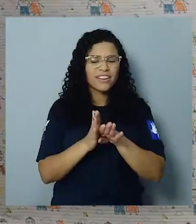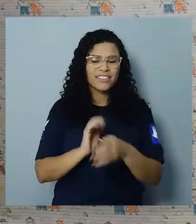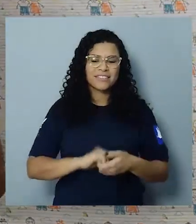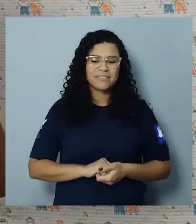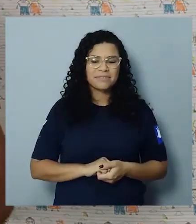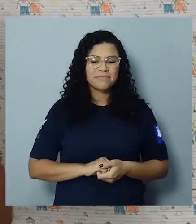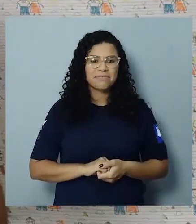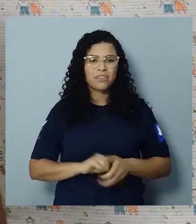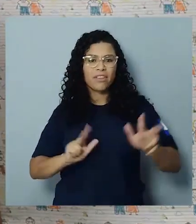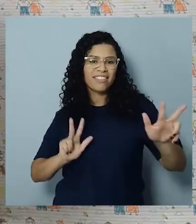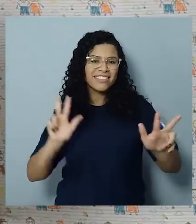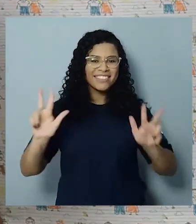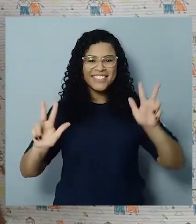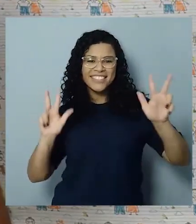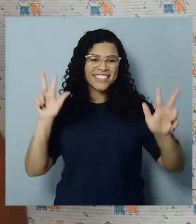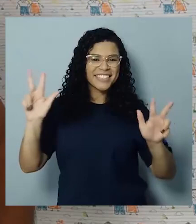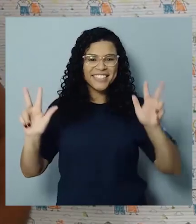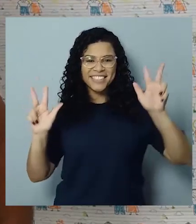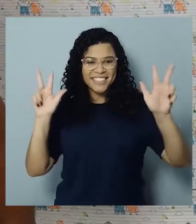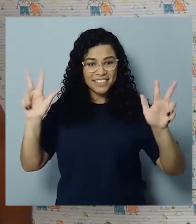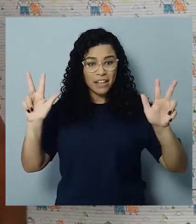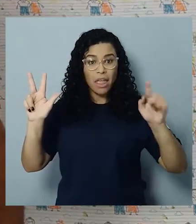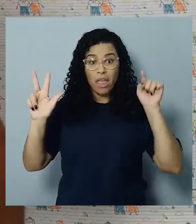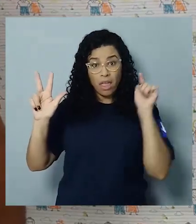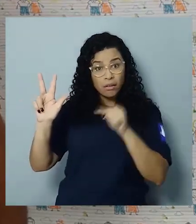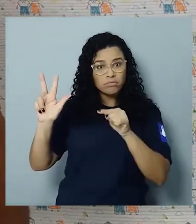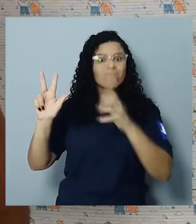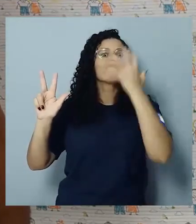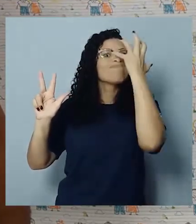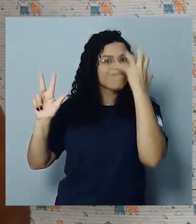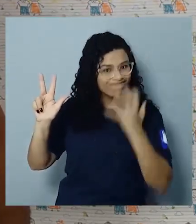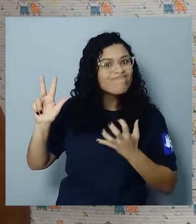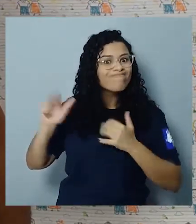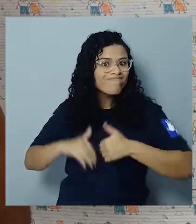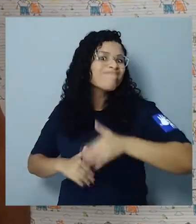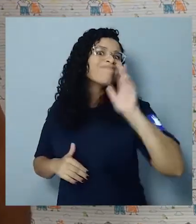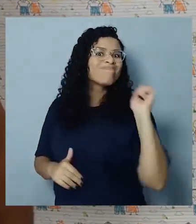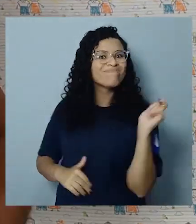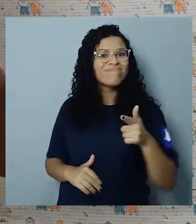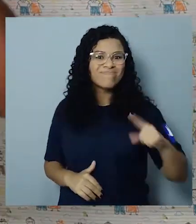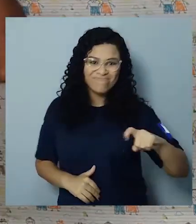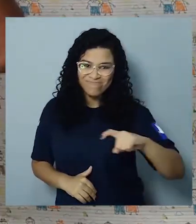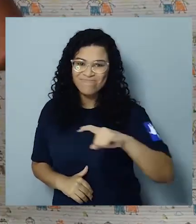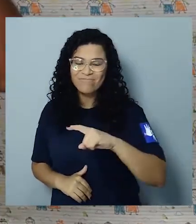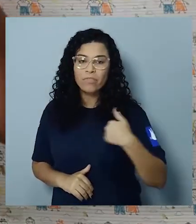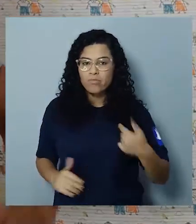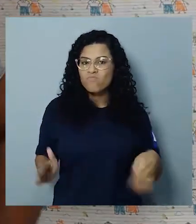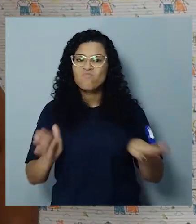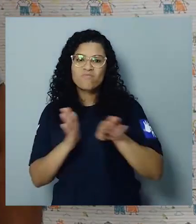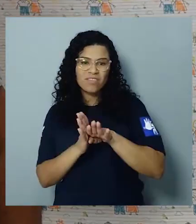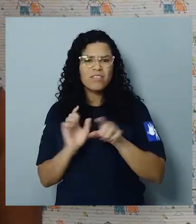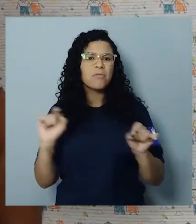calma calma calma Dona lagartixa esta é mais brava do que a minhoca